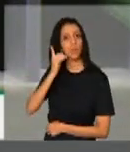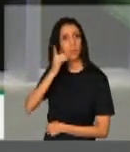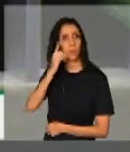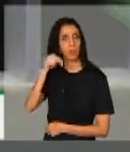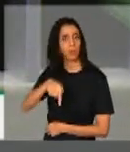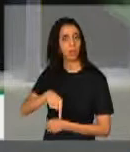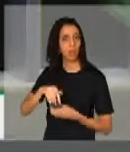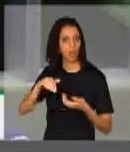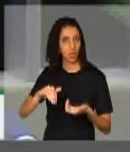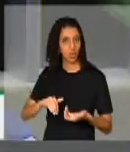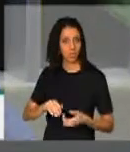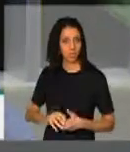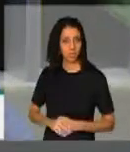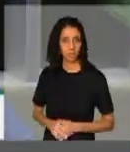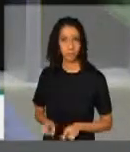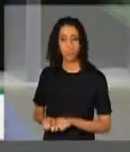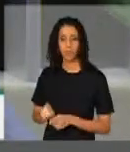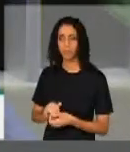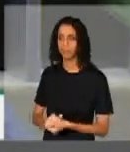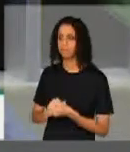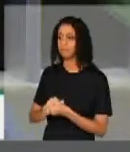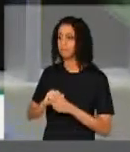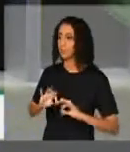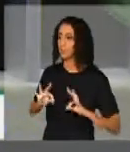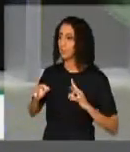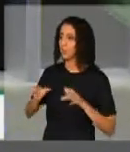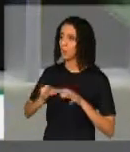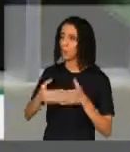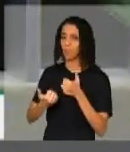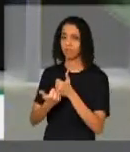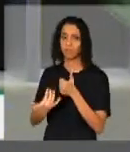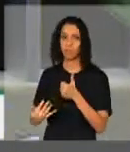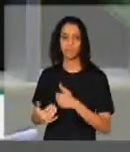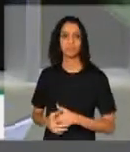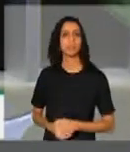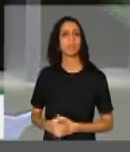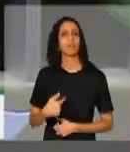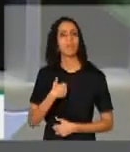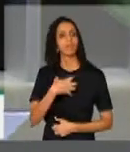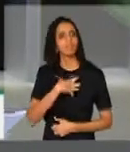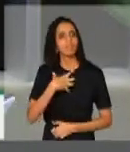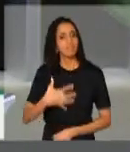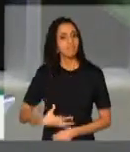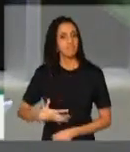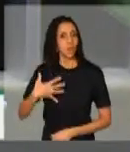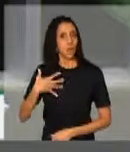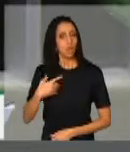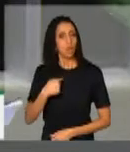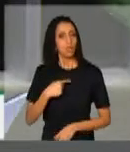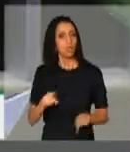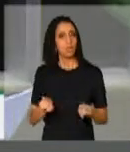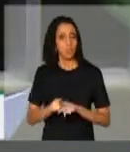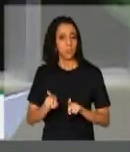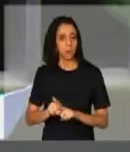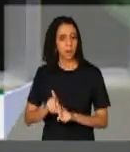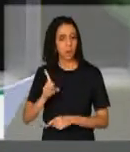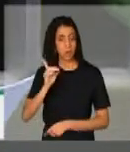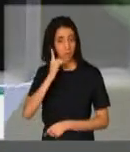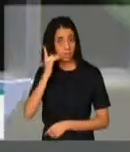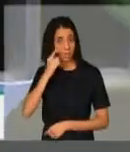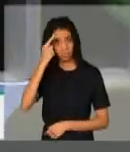nesta casa em seu nome e saudar toda a mesa muito me honra fazer parte do rol dos deputados federais